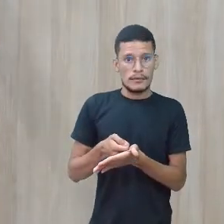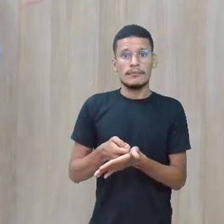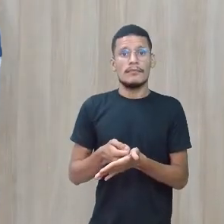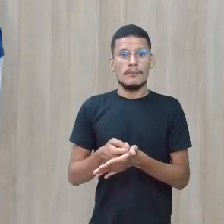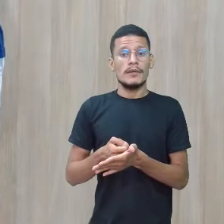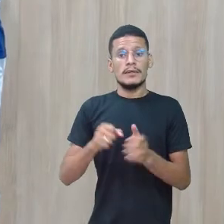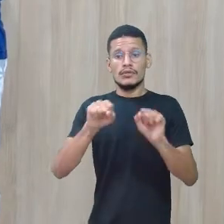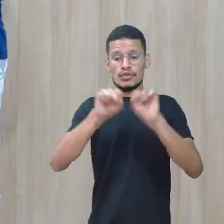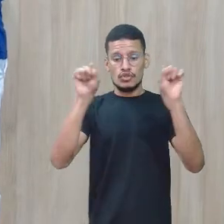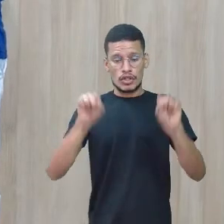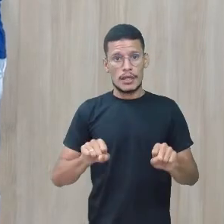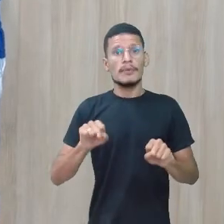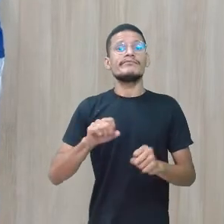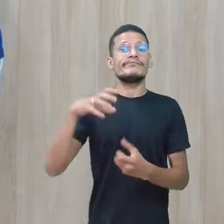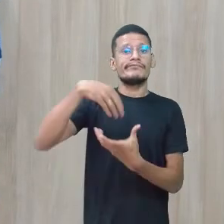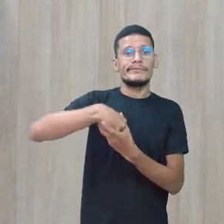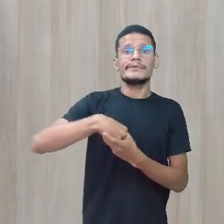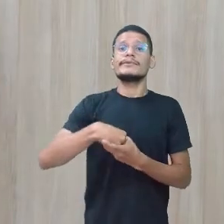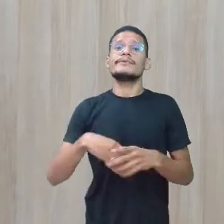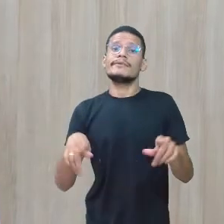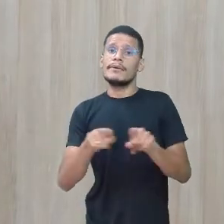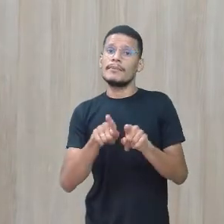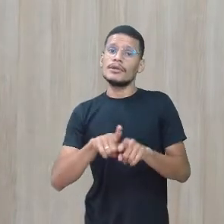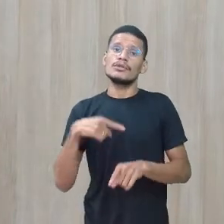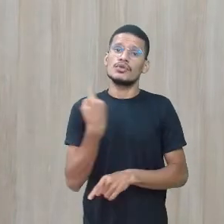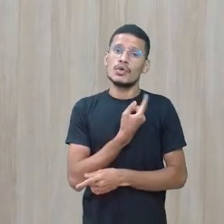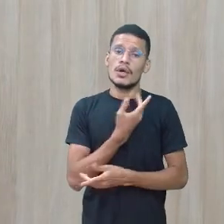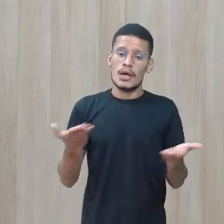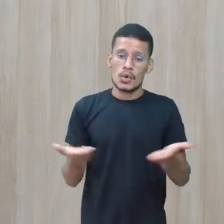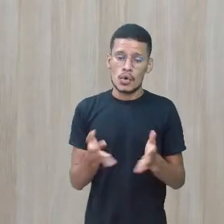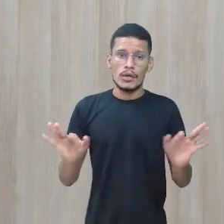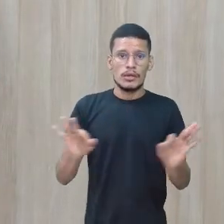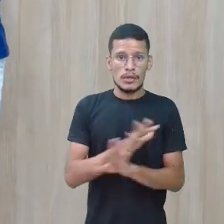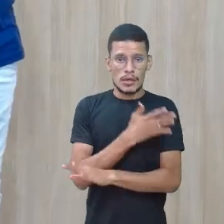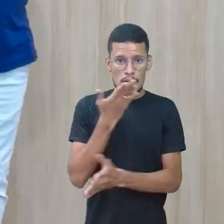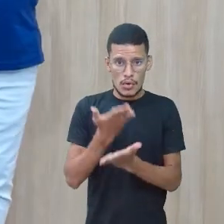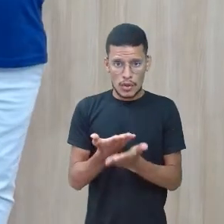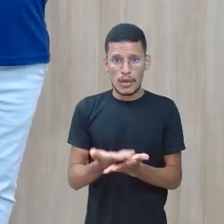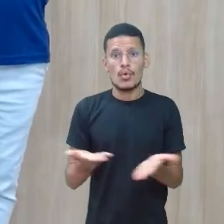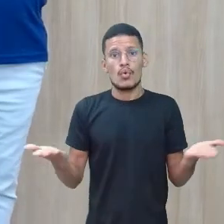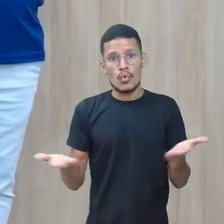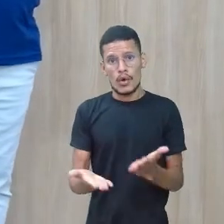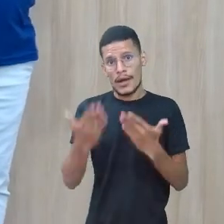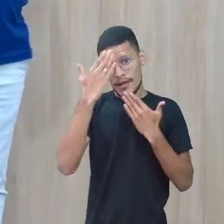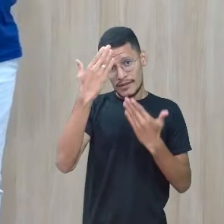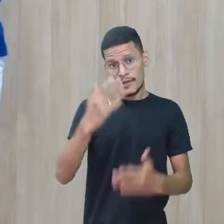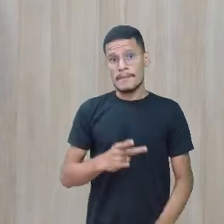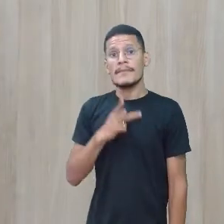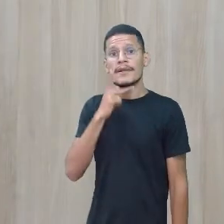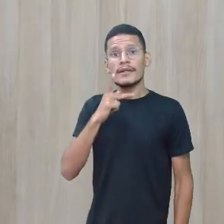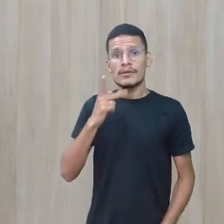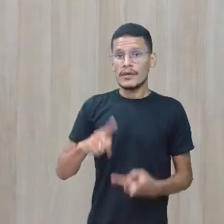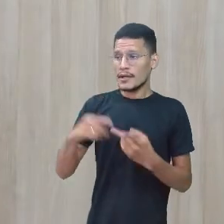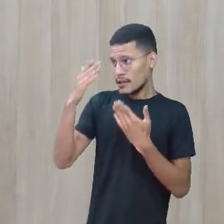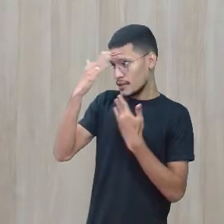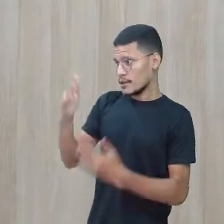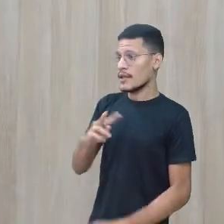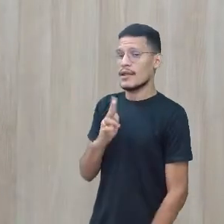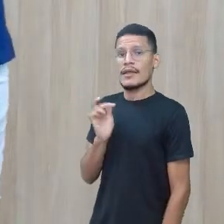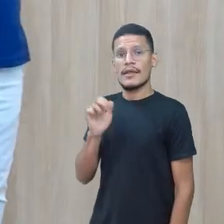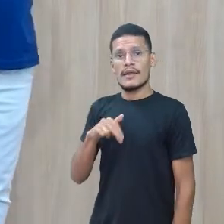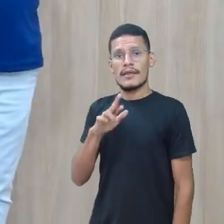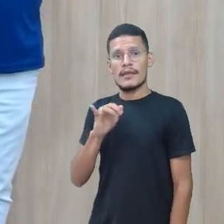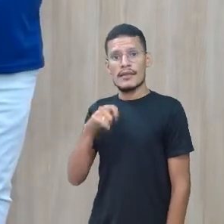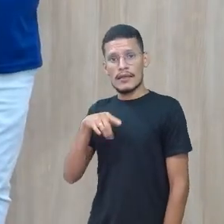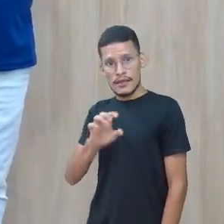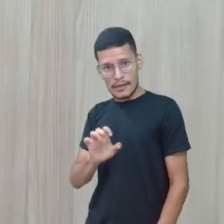nesse sistema, né? E com isso, gente, a gente encerra a nossa aula de hoje. Agradecer aí ao Plínio, agradecer mais uma vez